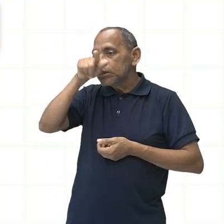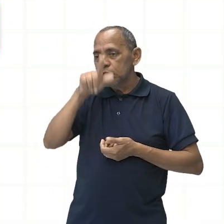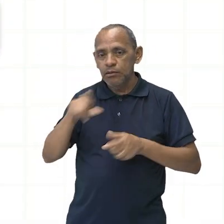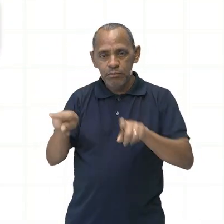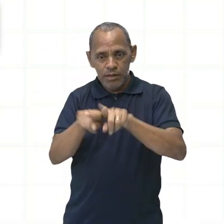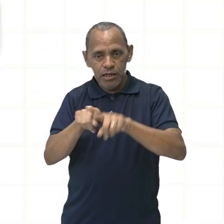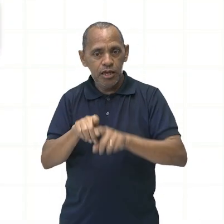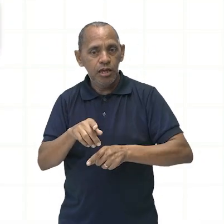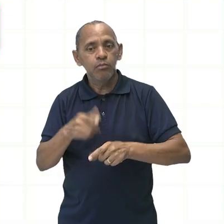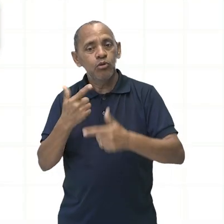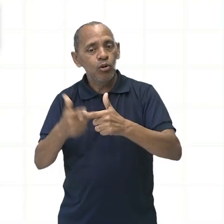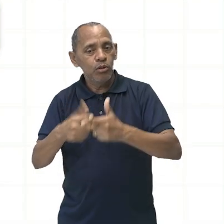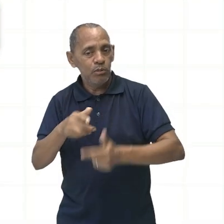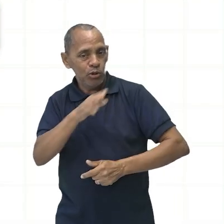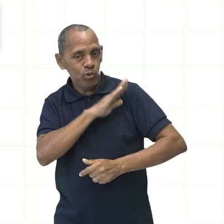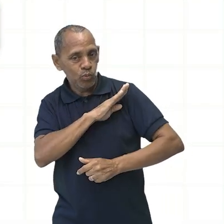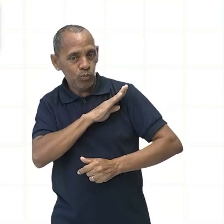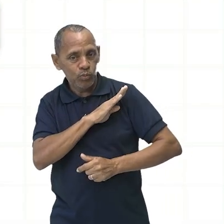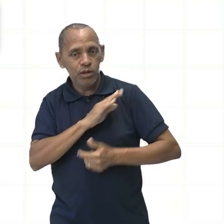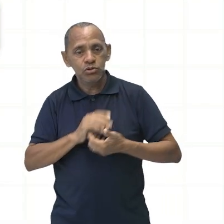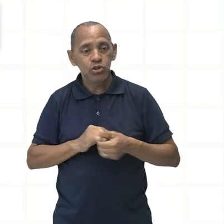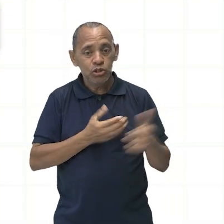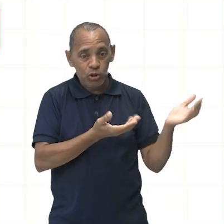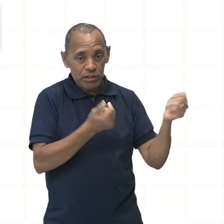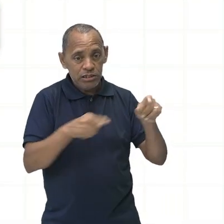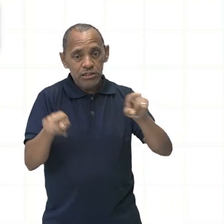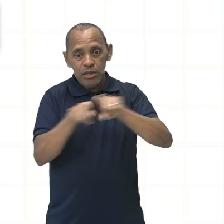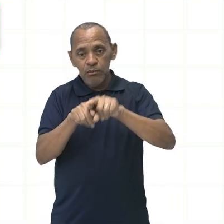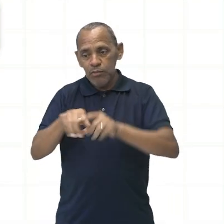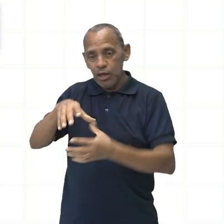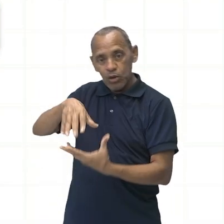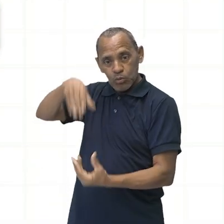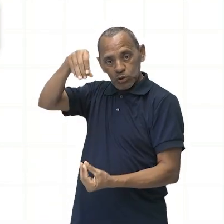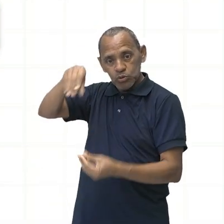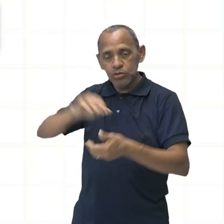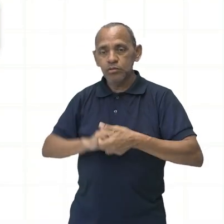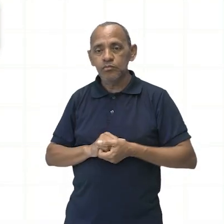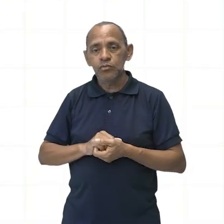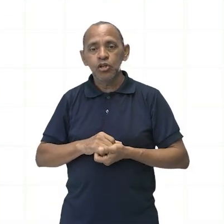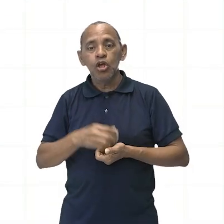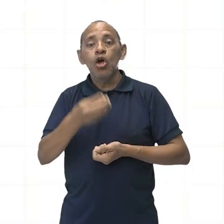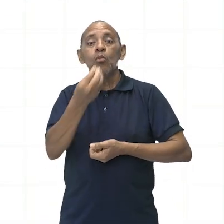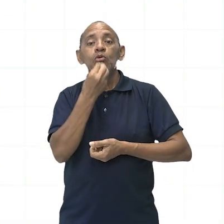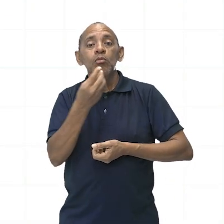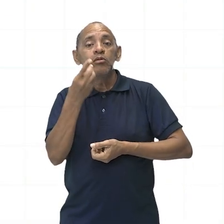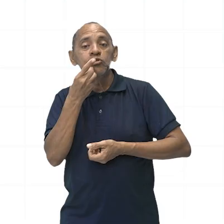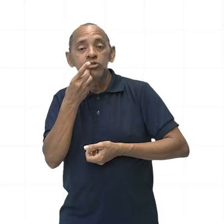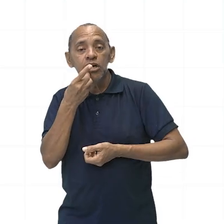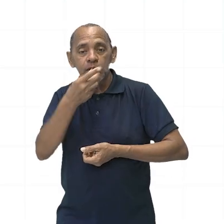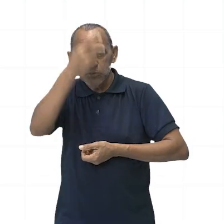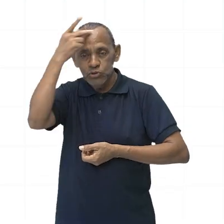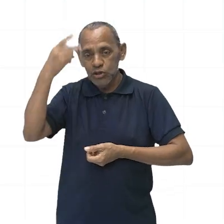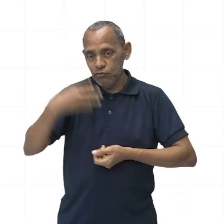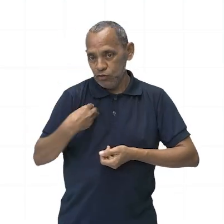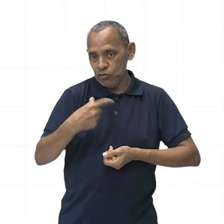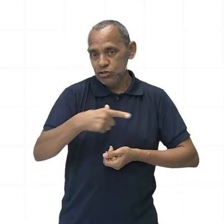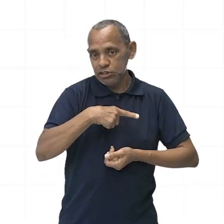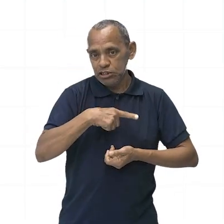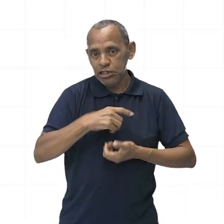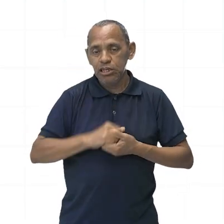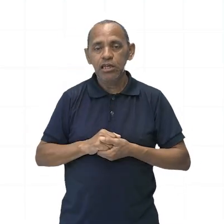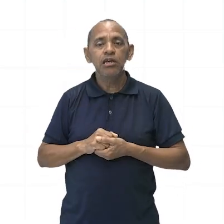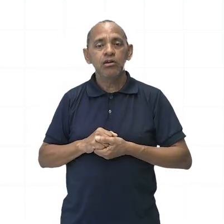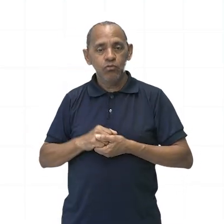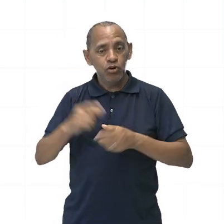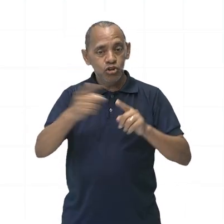adolescência ou no início da vida adulta. E qual é a probabilidade de um casal ter um filho com distrofia muscular de